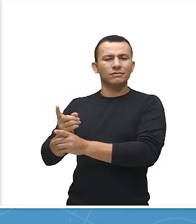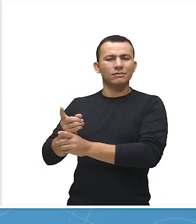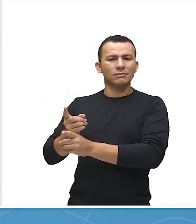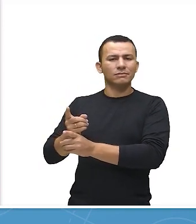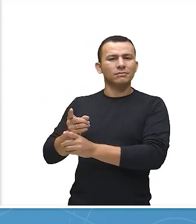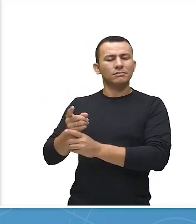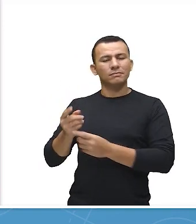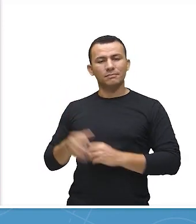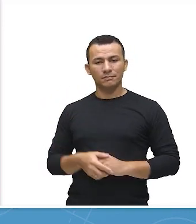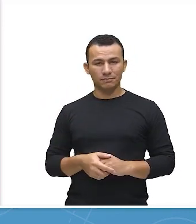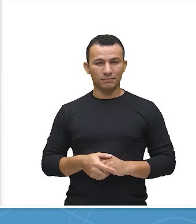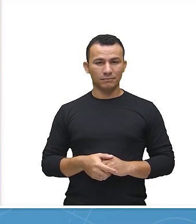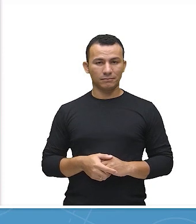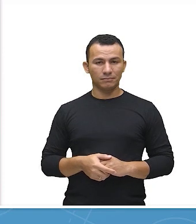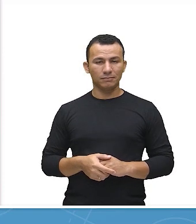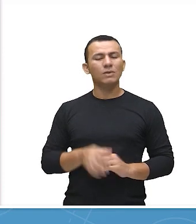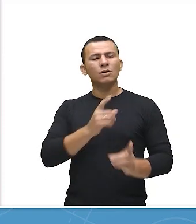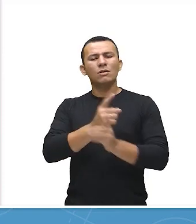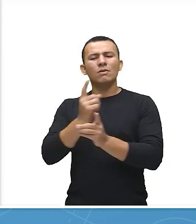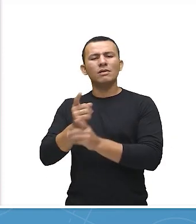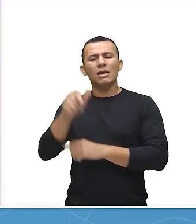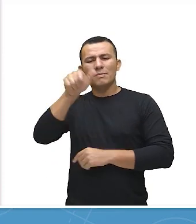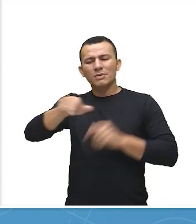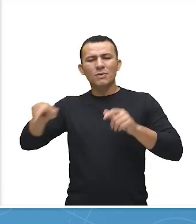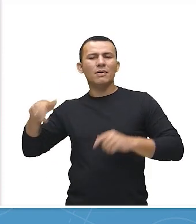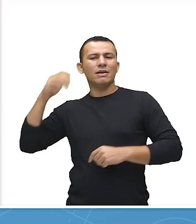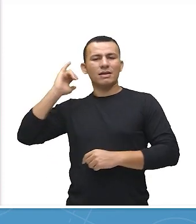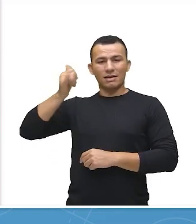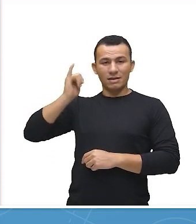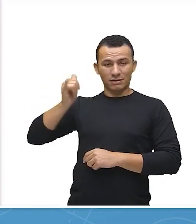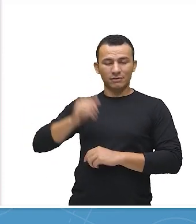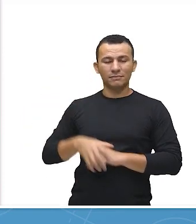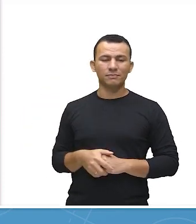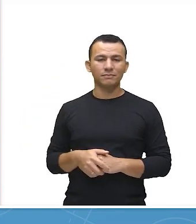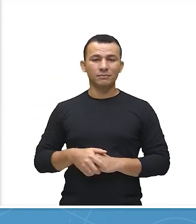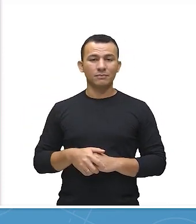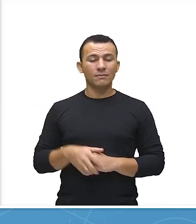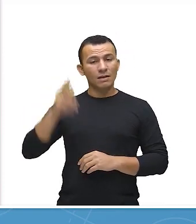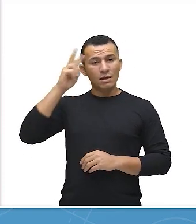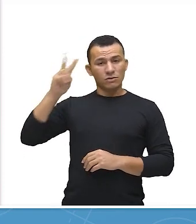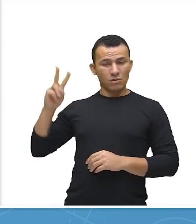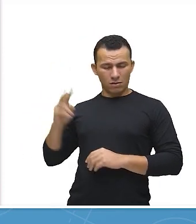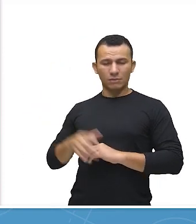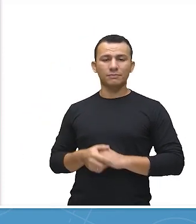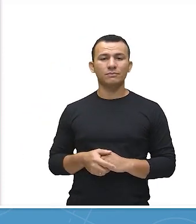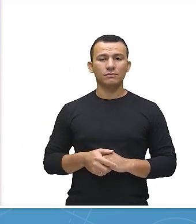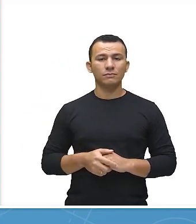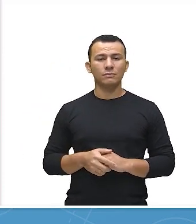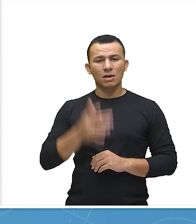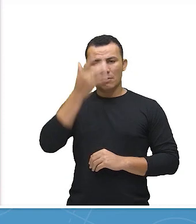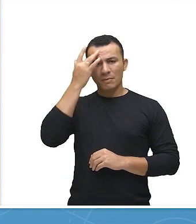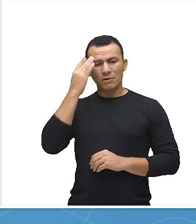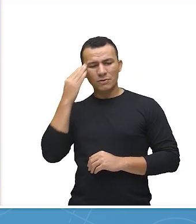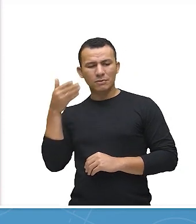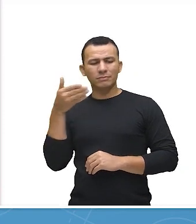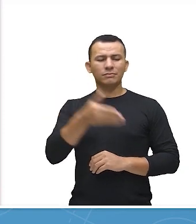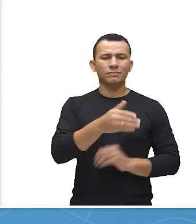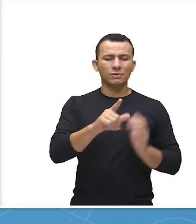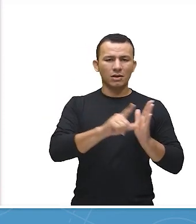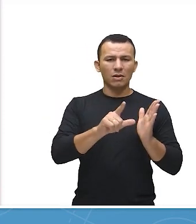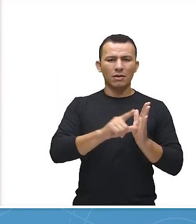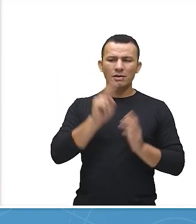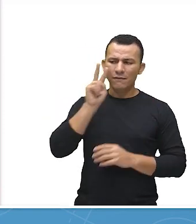ele pode ser o narrador personagem ou o narrador observador. Então, nesse texto, ele vai ter a predominância de